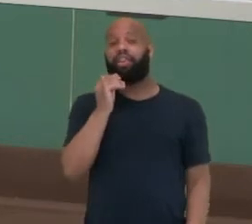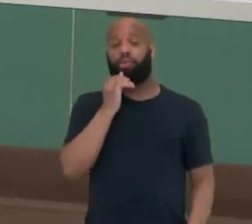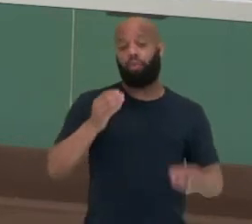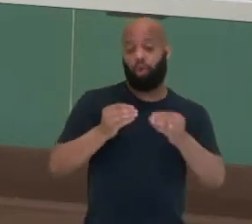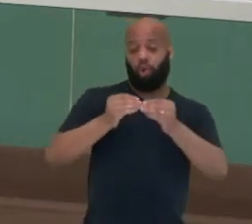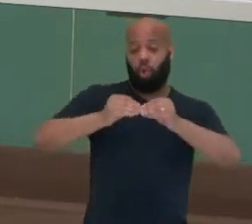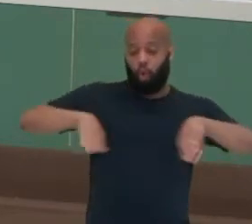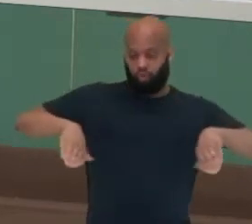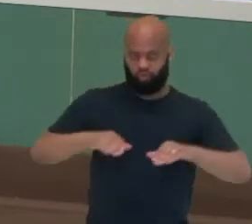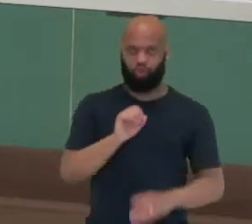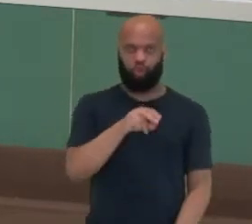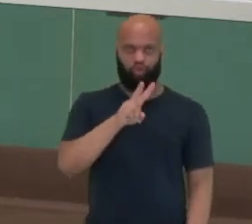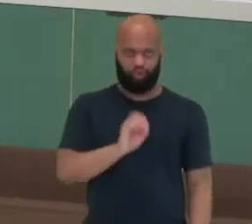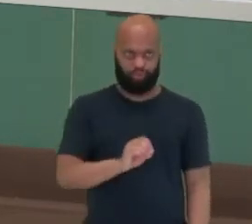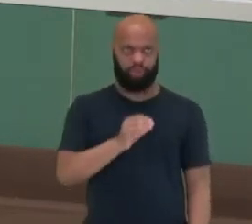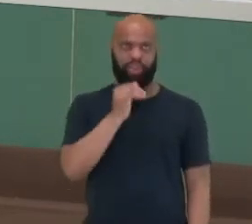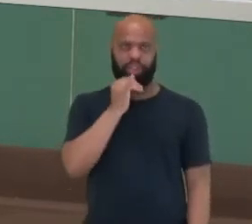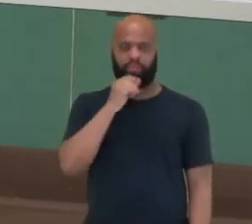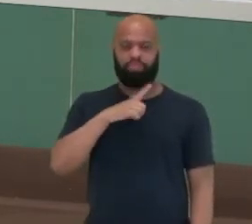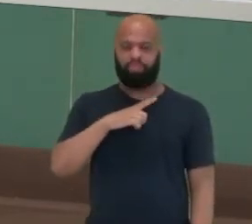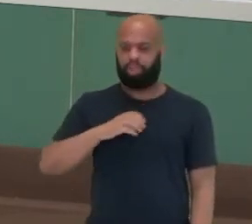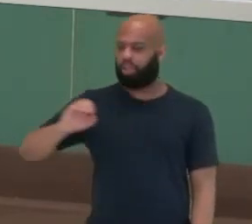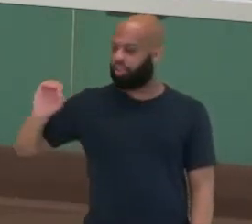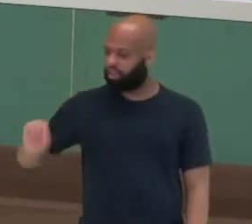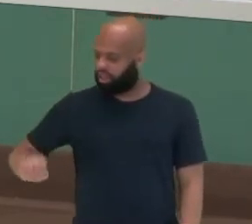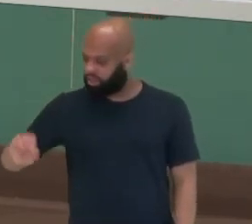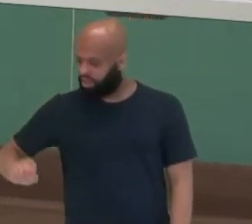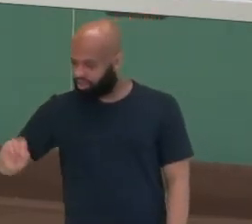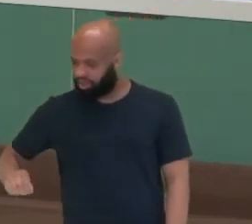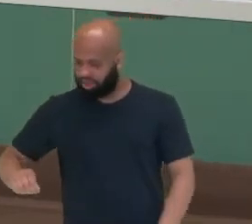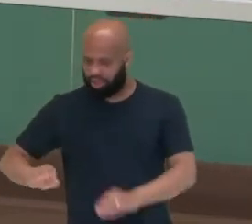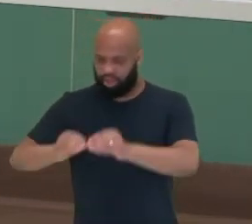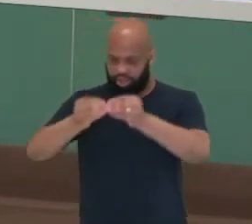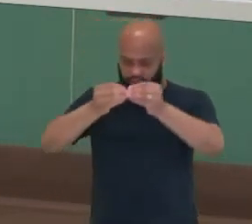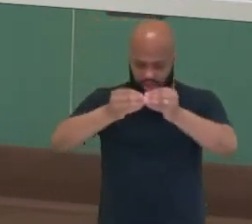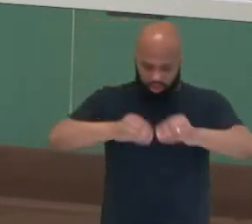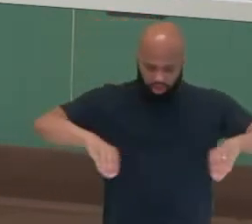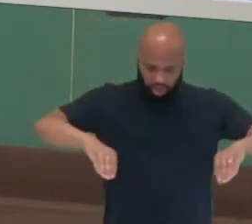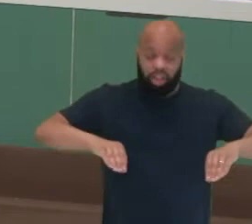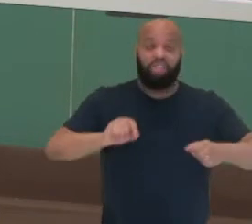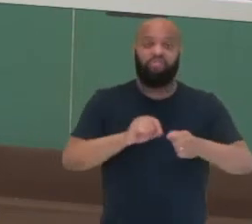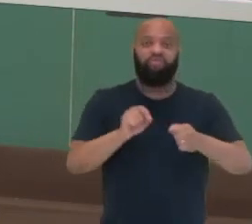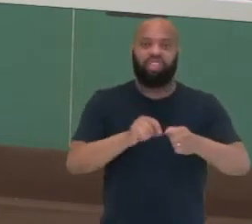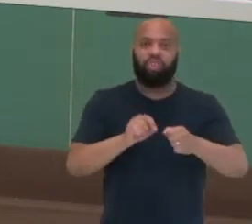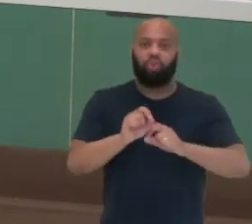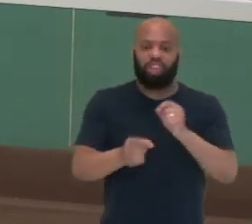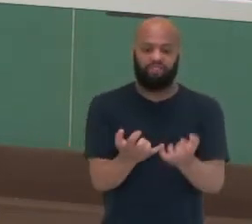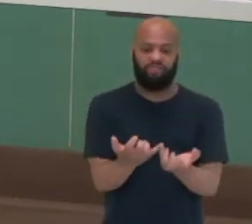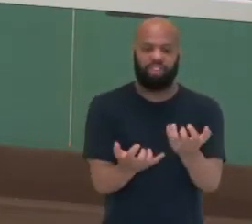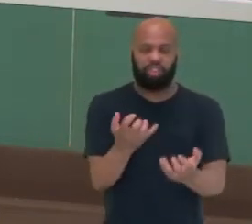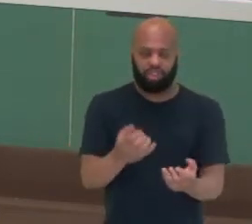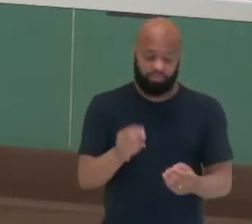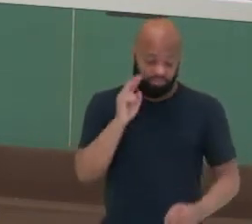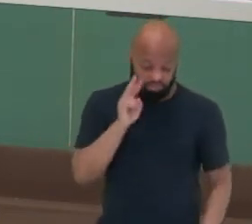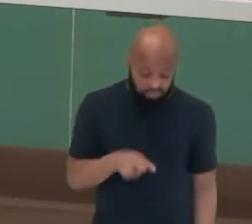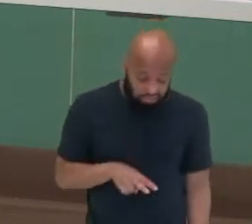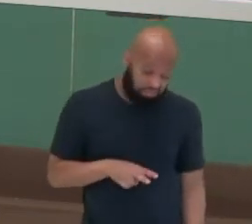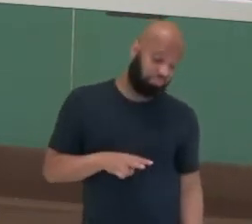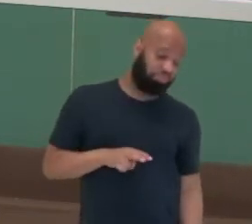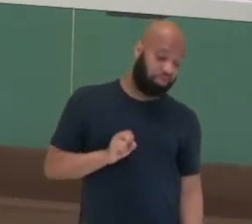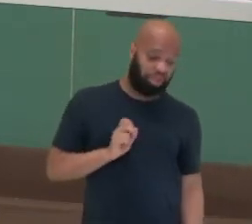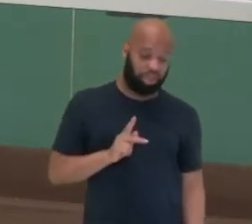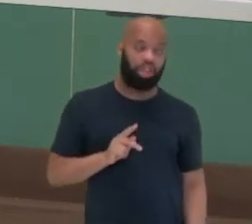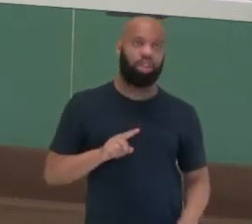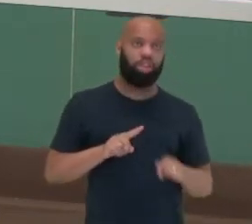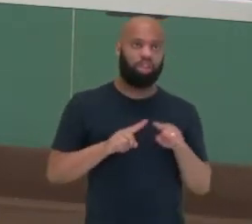Uma mãe, por exemplo, foi abrir um ovo. Abriu o ovo para fazer um ovo frito para a família. Visualmente está legal,